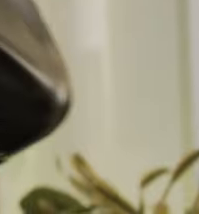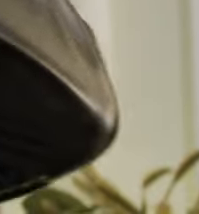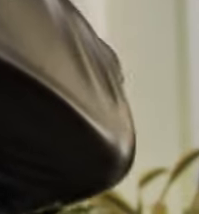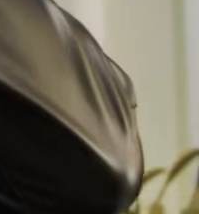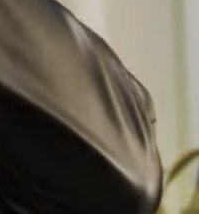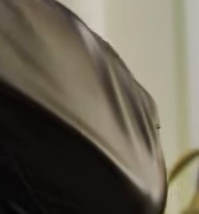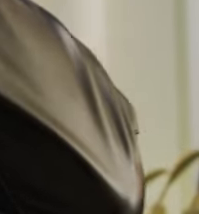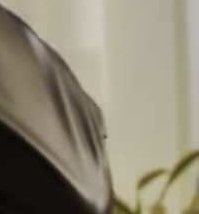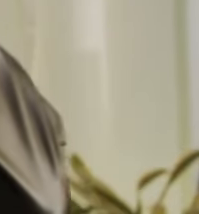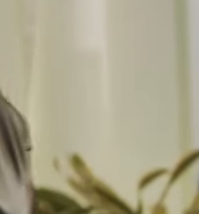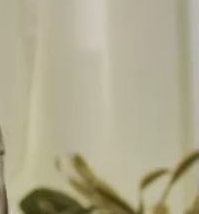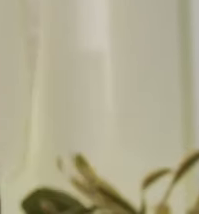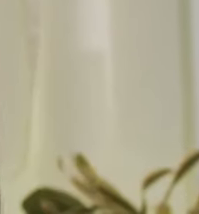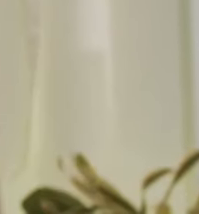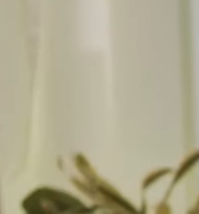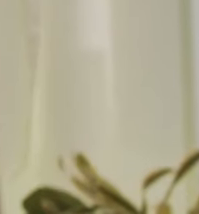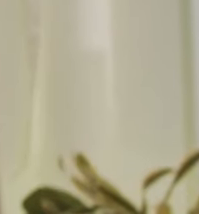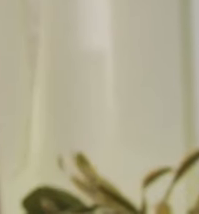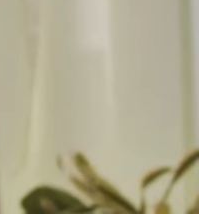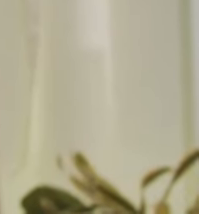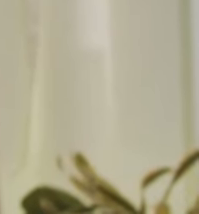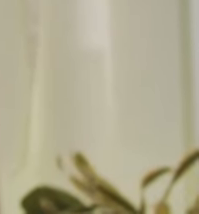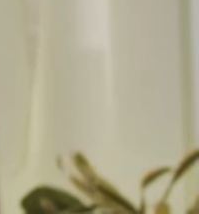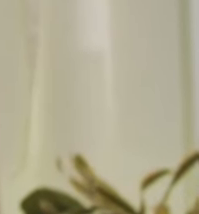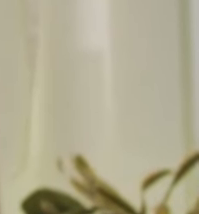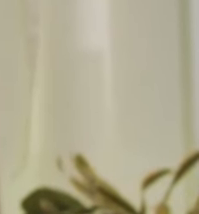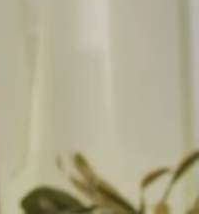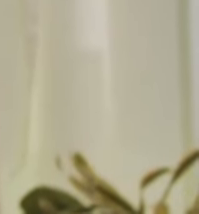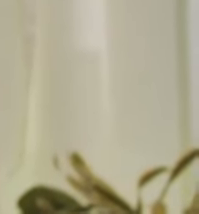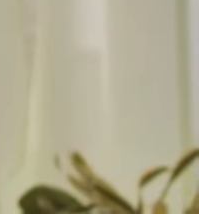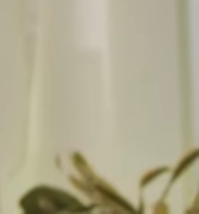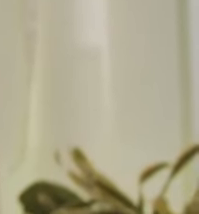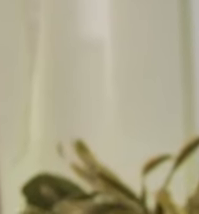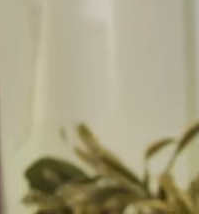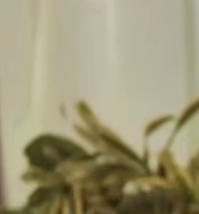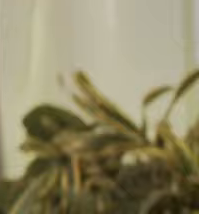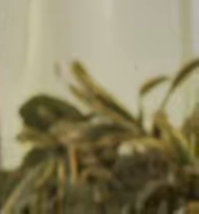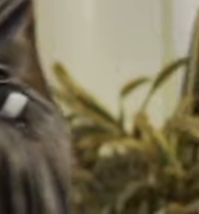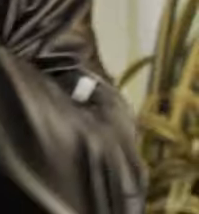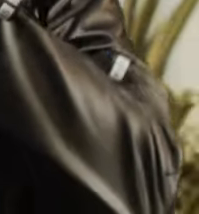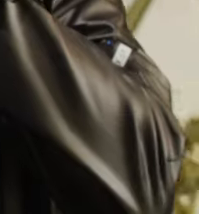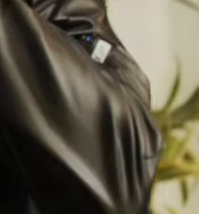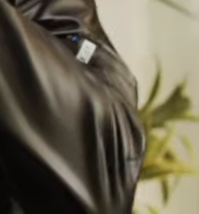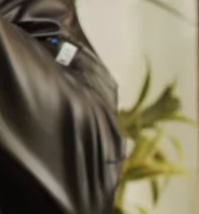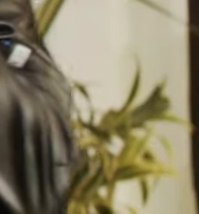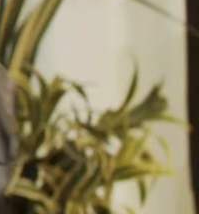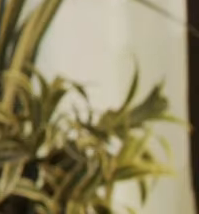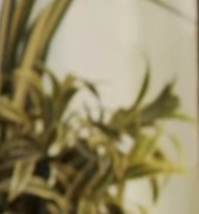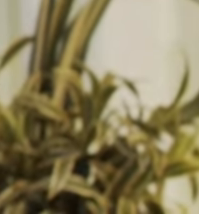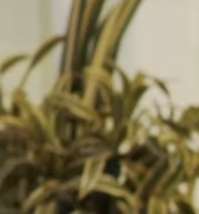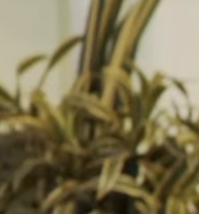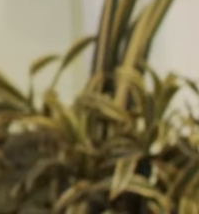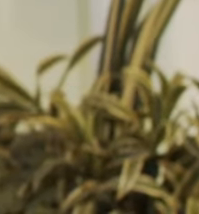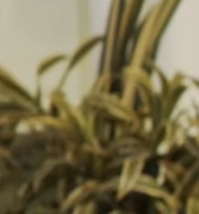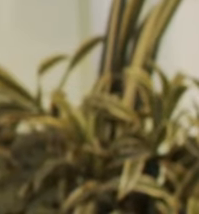Essa aqui, quem tá ligado das antigas sabe essa parada, mano. Aumenta o som. Se liga, ó. Você em casa canta comigo assim, ó.